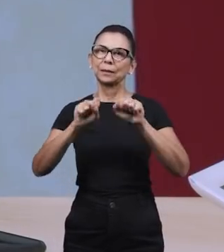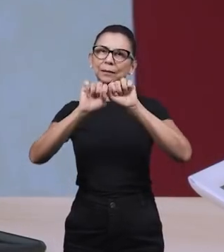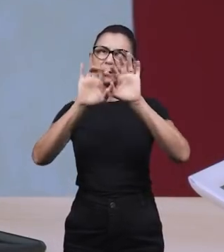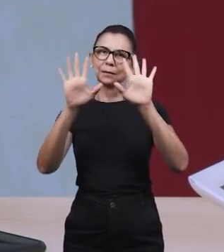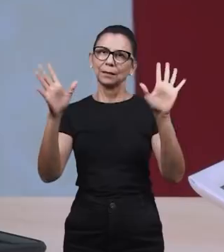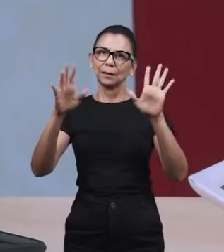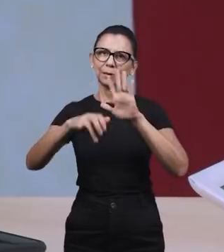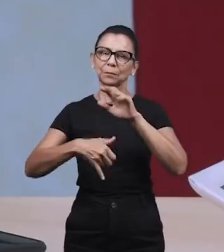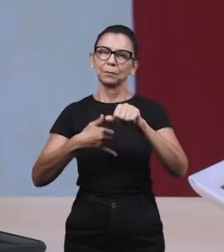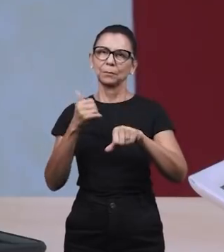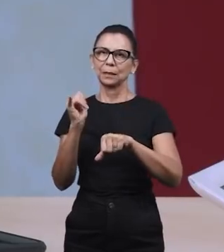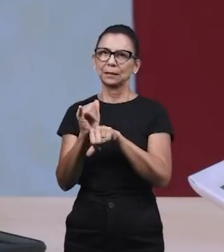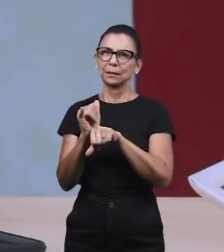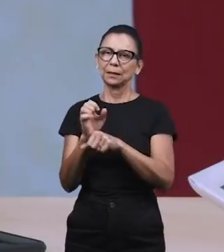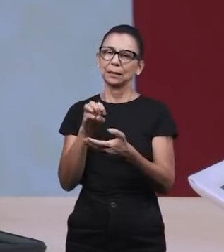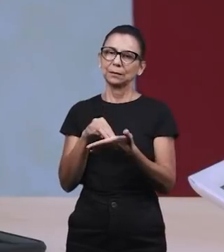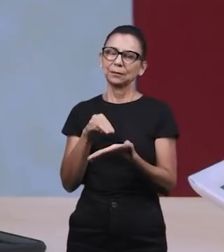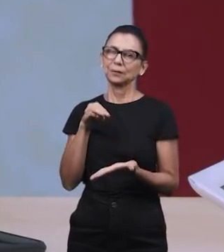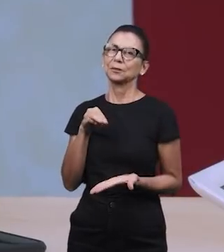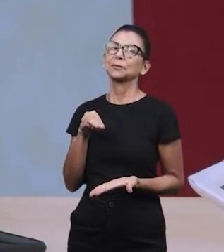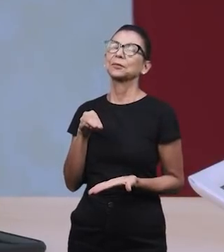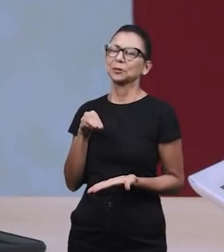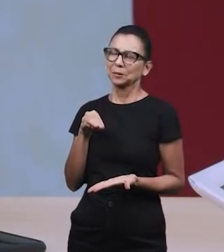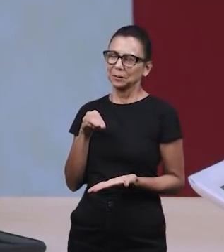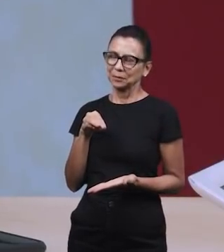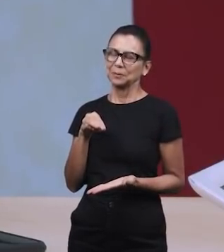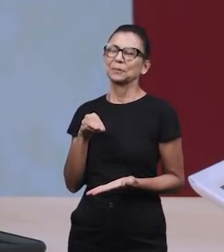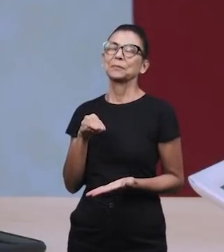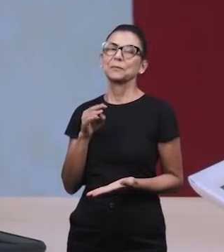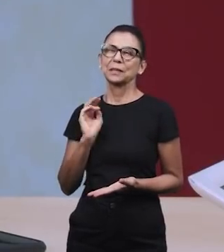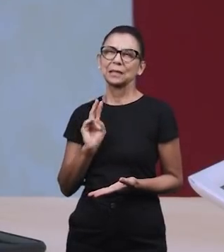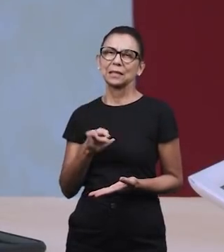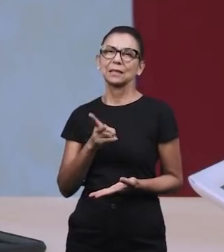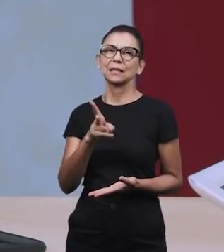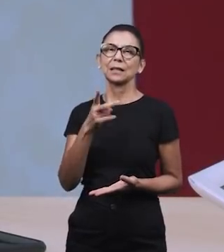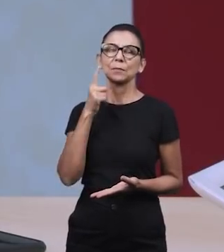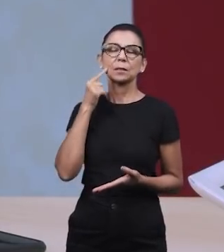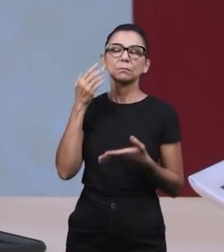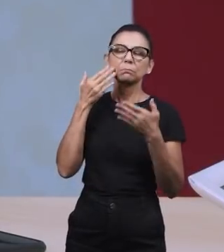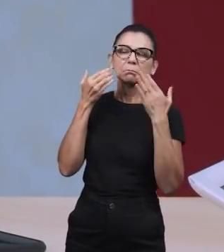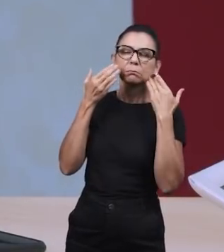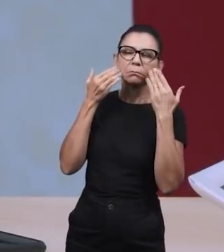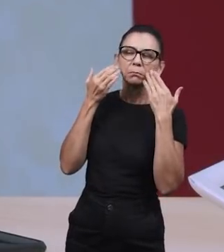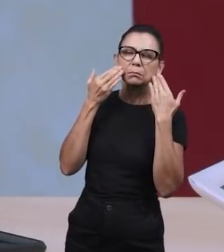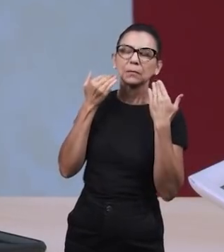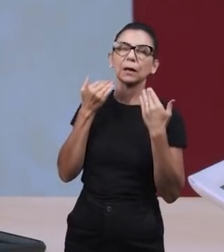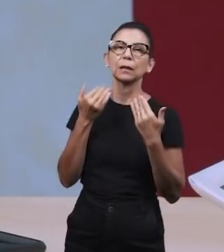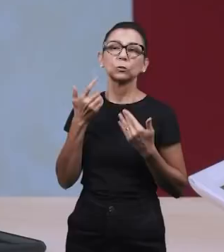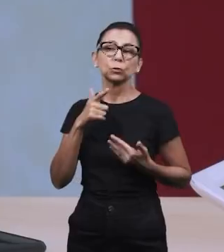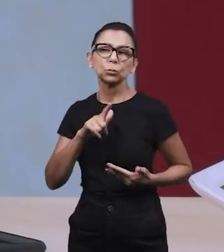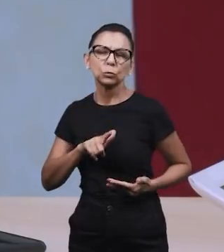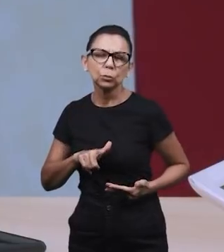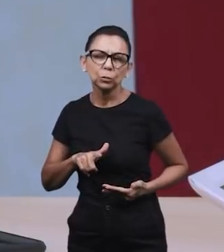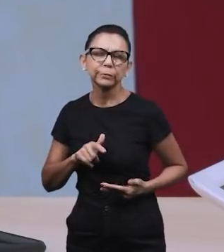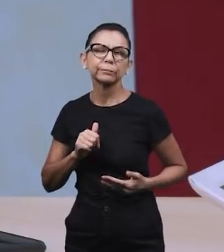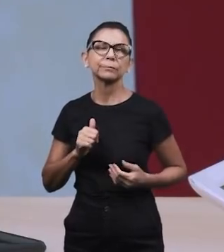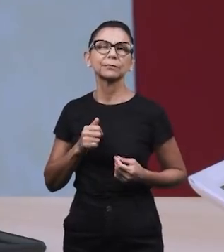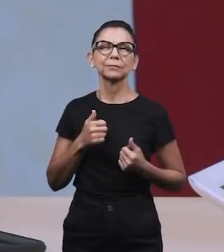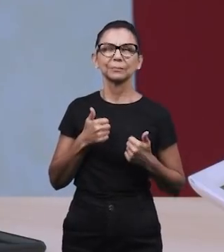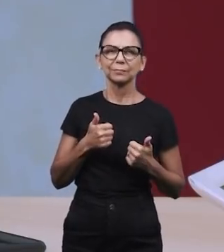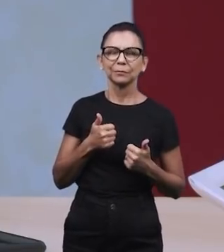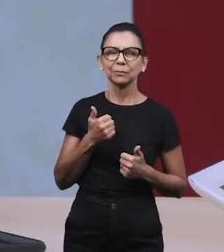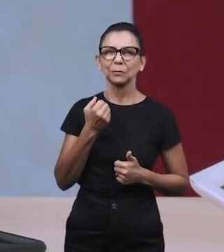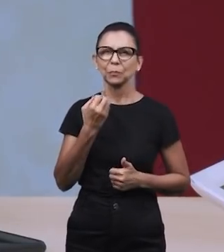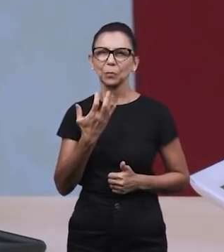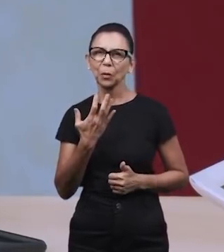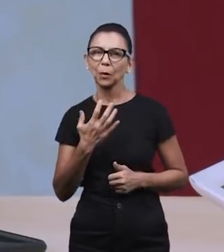da Igreja Cristã Maranata no YouTube. Também vai estar ali sempre que você quiser voltar a assistir de novo. Afinal,